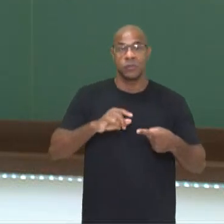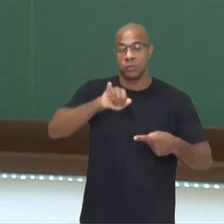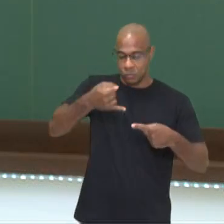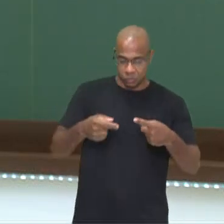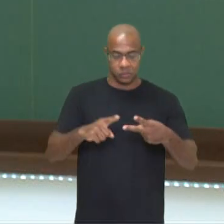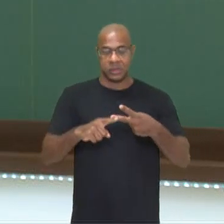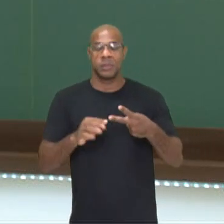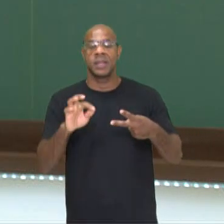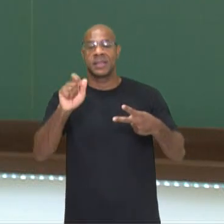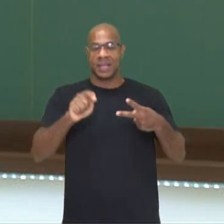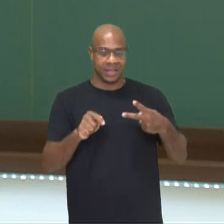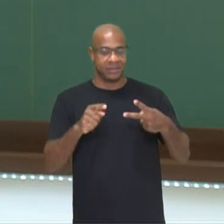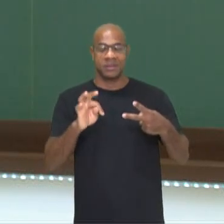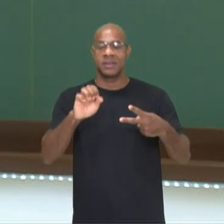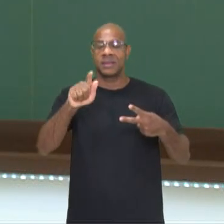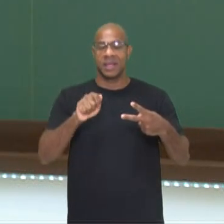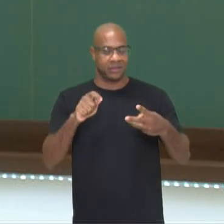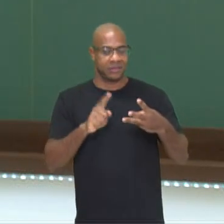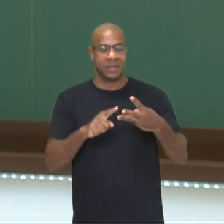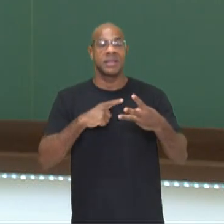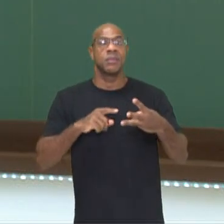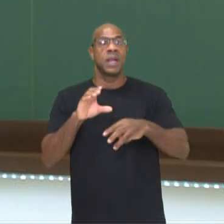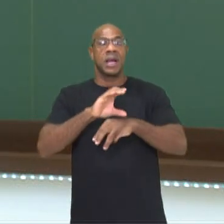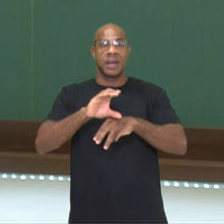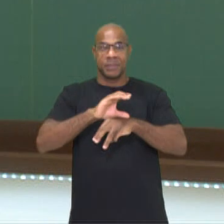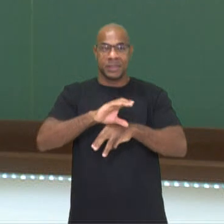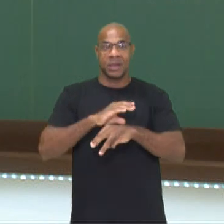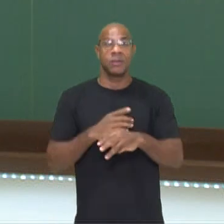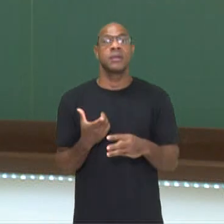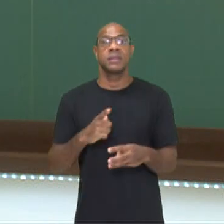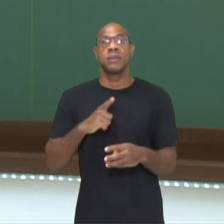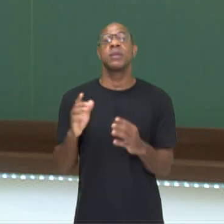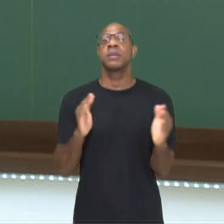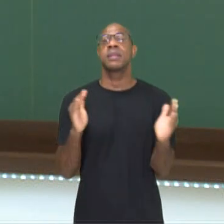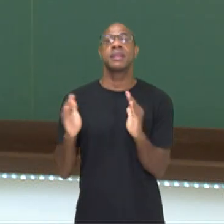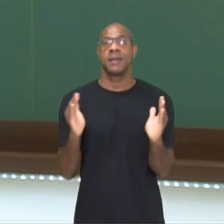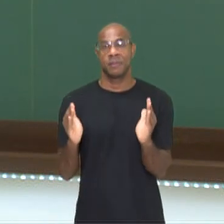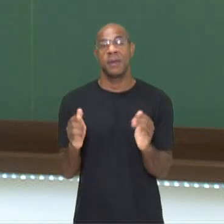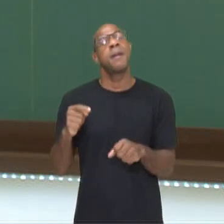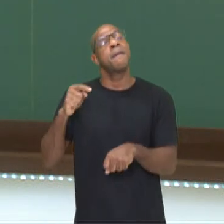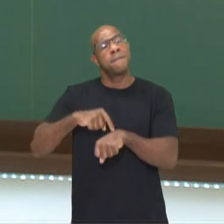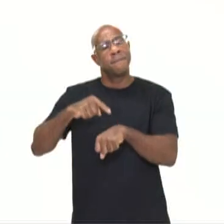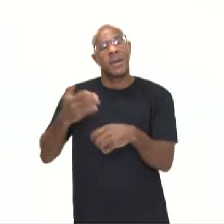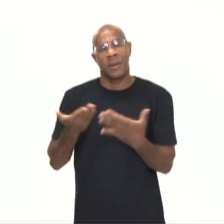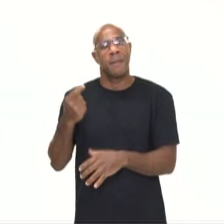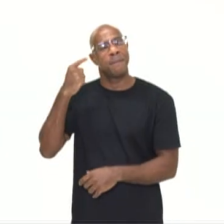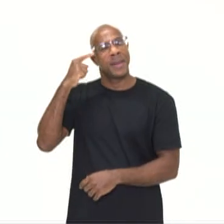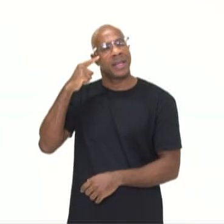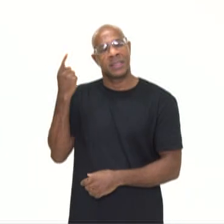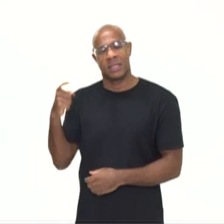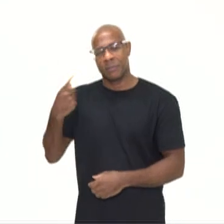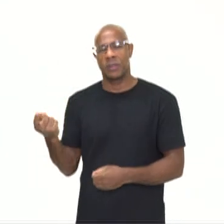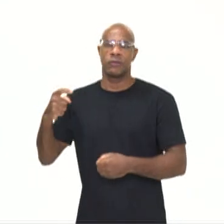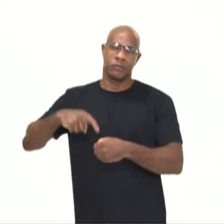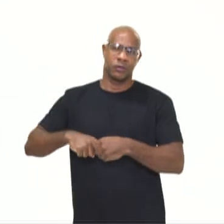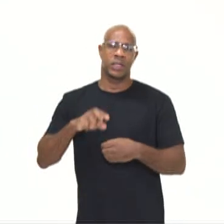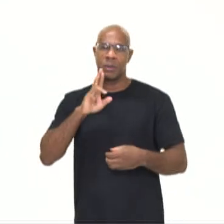temos o capital, nós queremos o tempo, certo? Então, pensa aí, já voltamos.